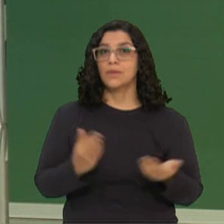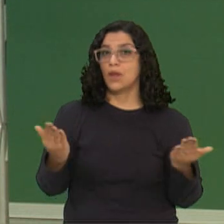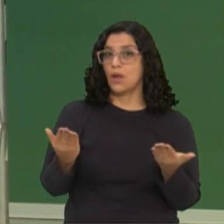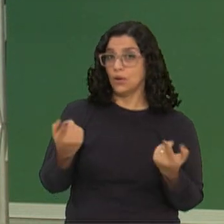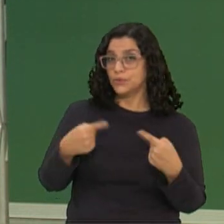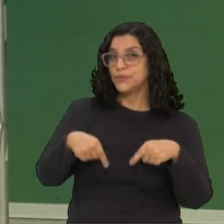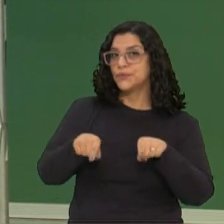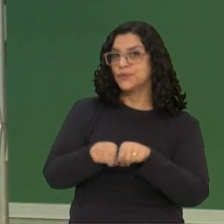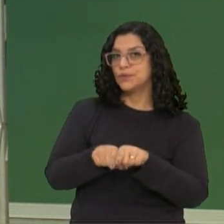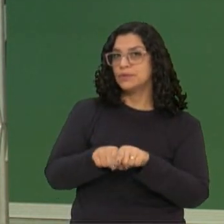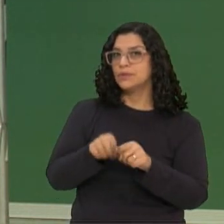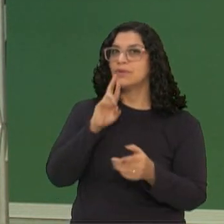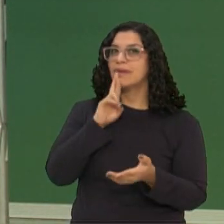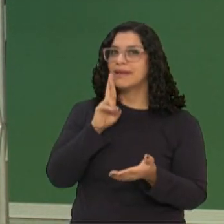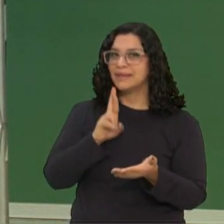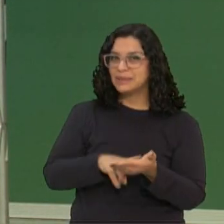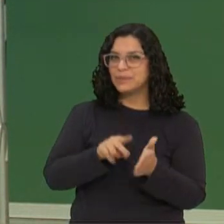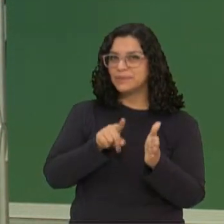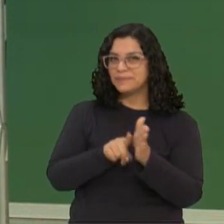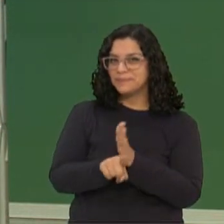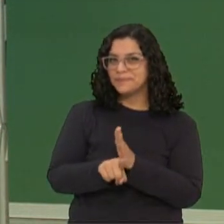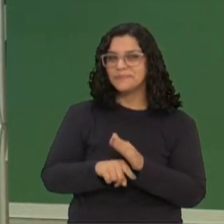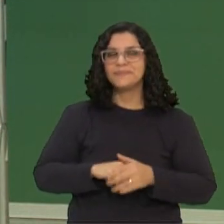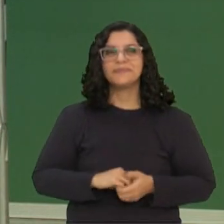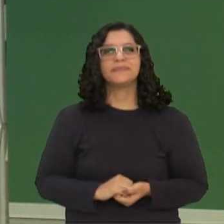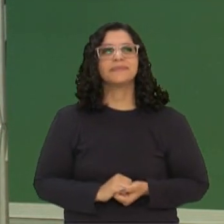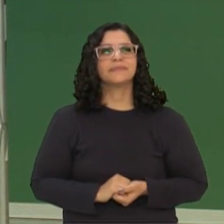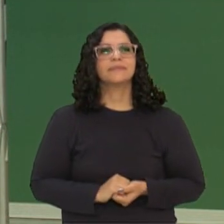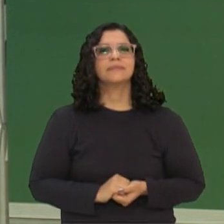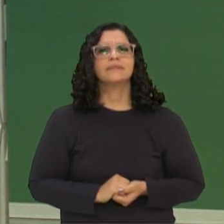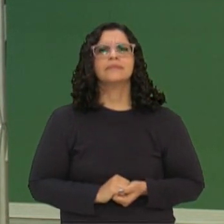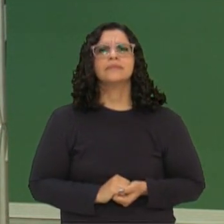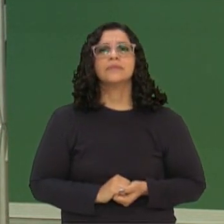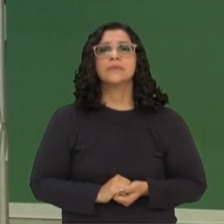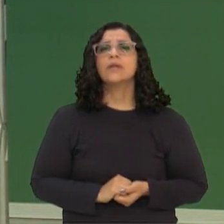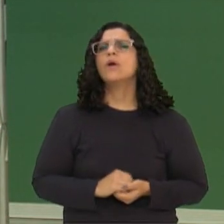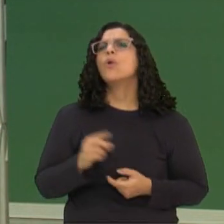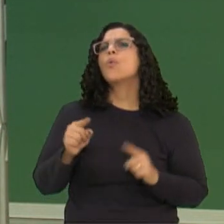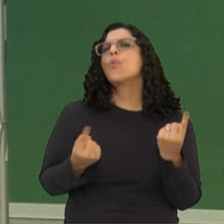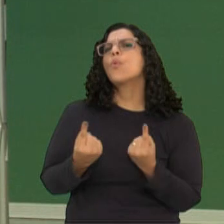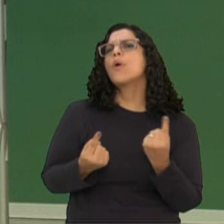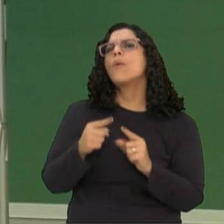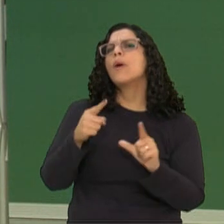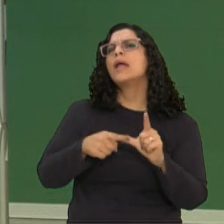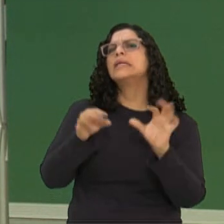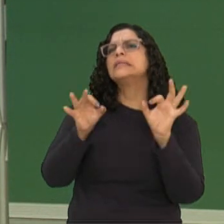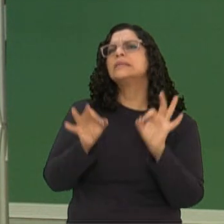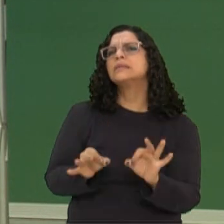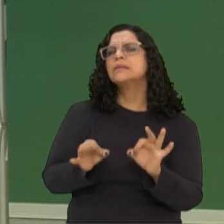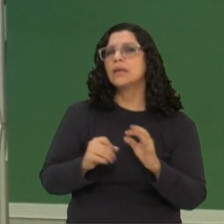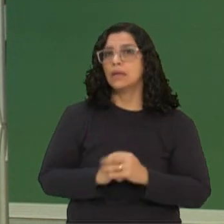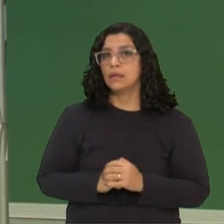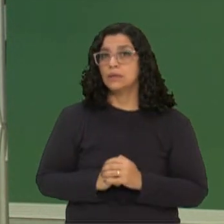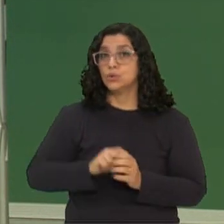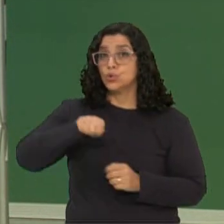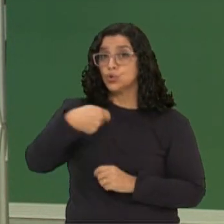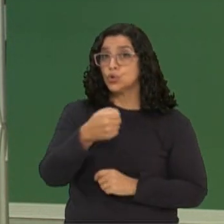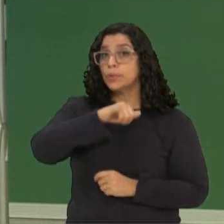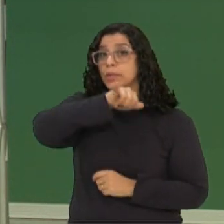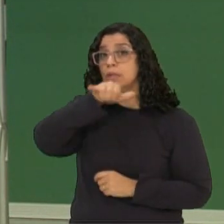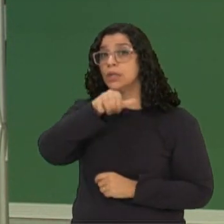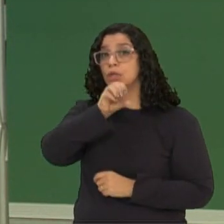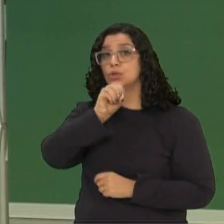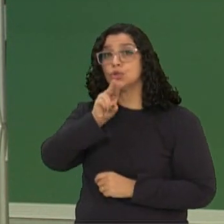Então, pessoal, voltando aqui na resolução do quiz, vou ler de novo aqui. Assinale a alternativa correta quanto ao